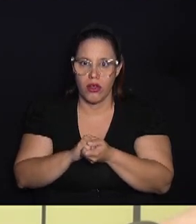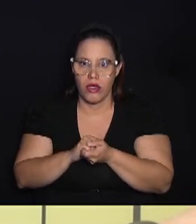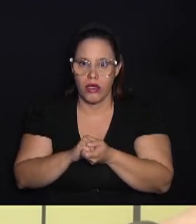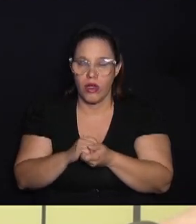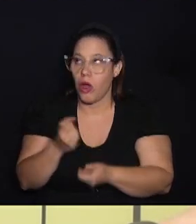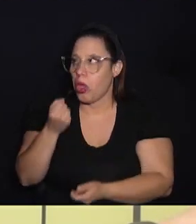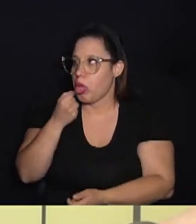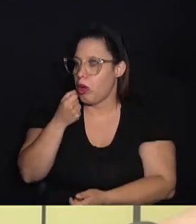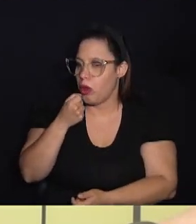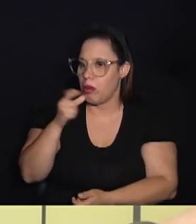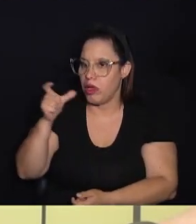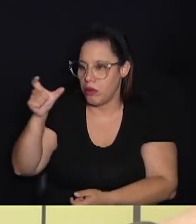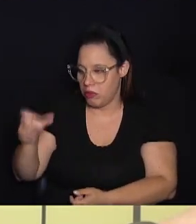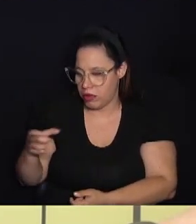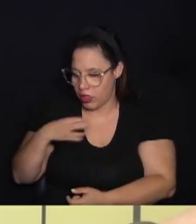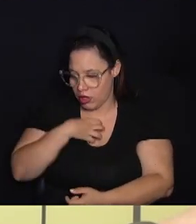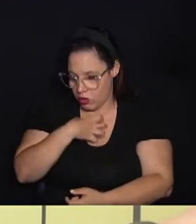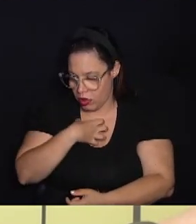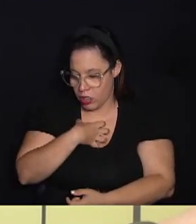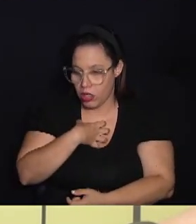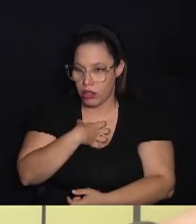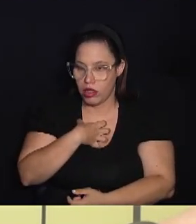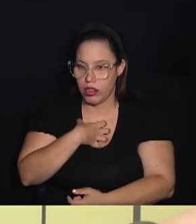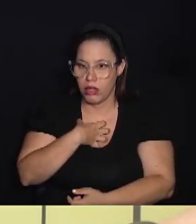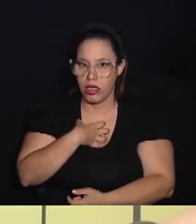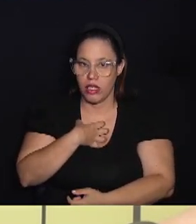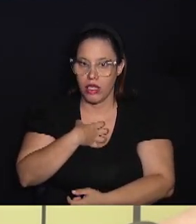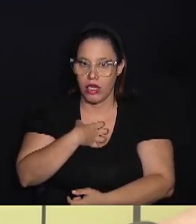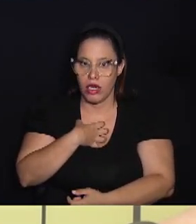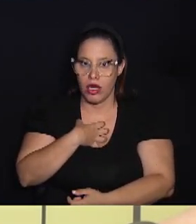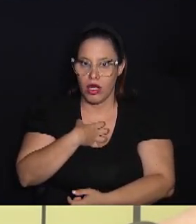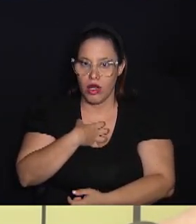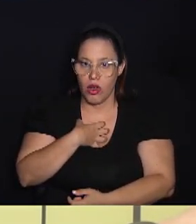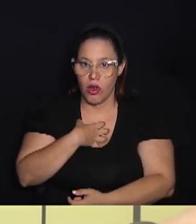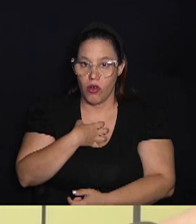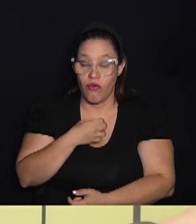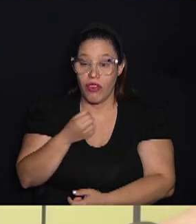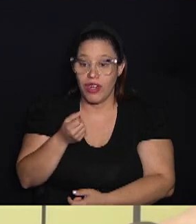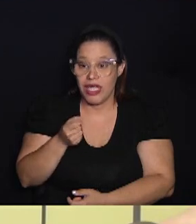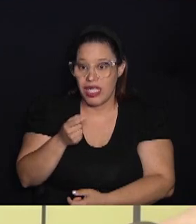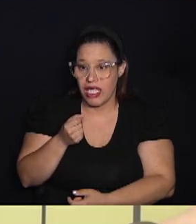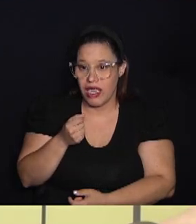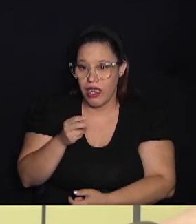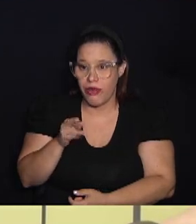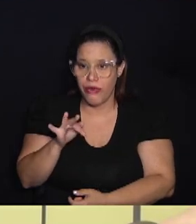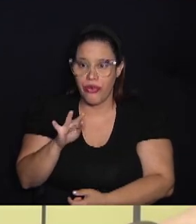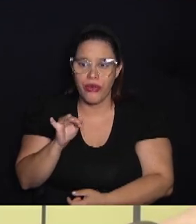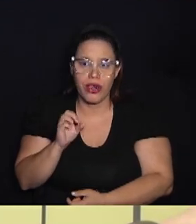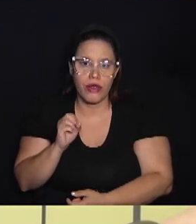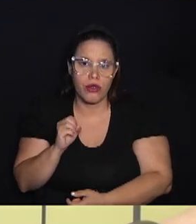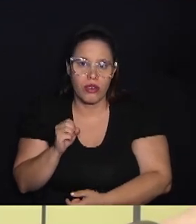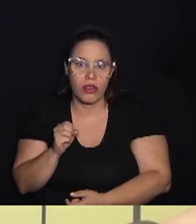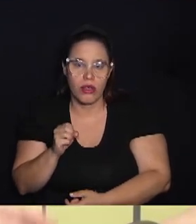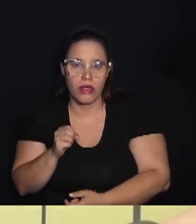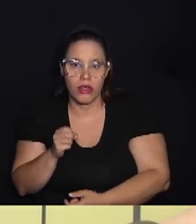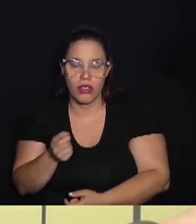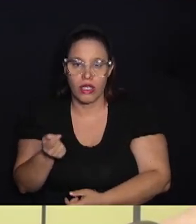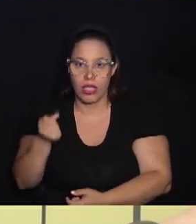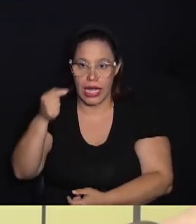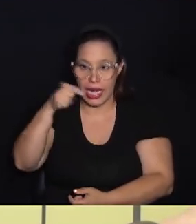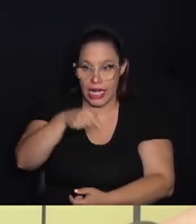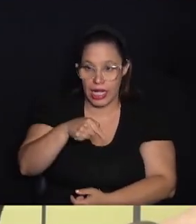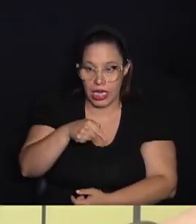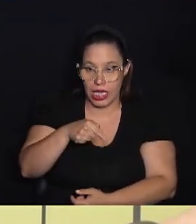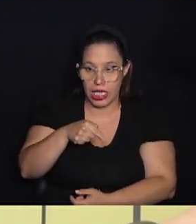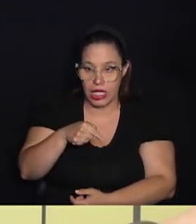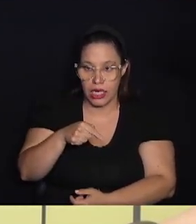tal remédio para tal sintoma não é que esse remédio não pode não vai fazer efeito pro sintoma vai mas se você não tomar esse agora ou